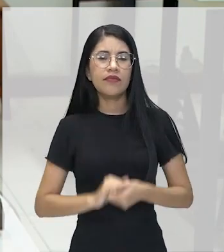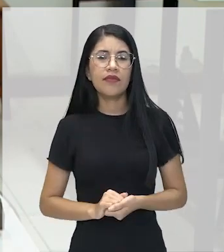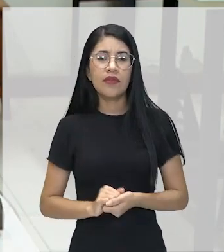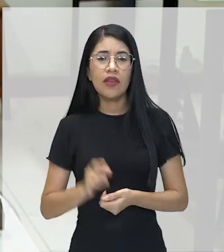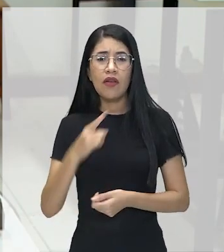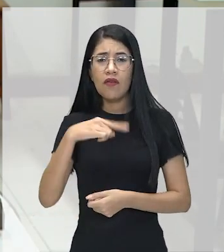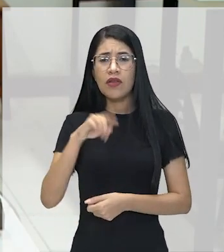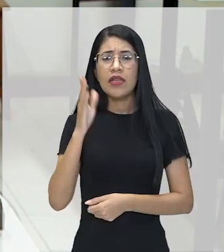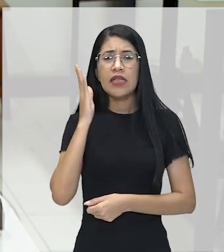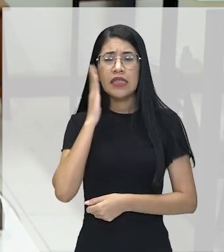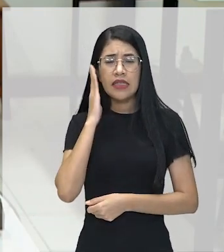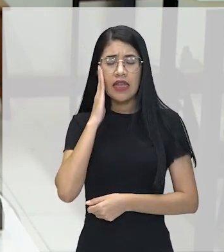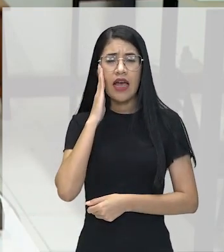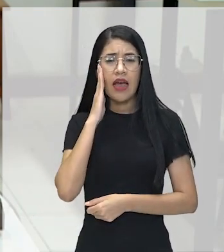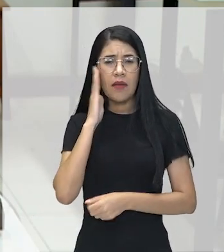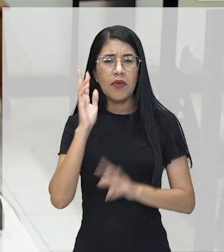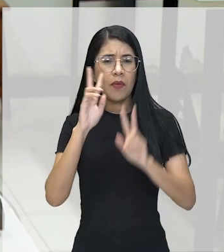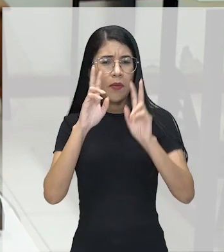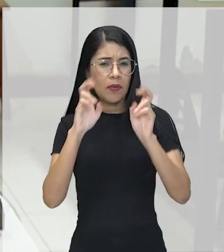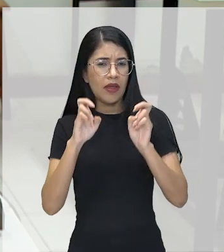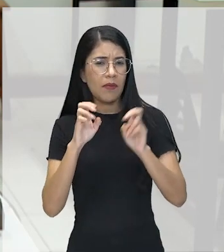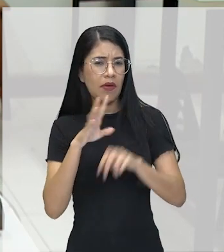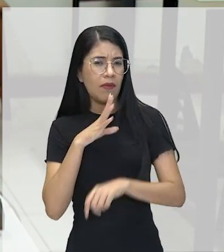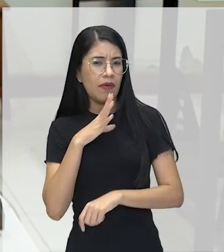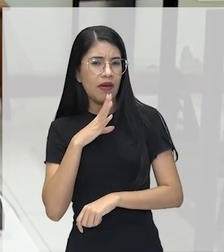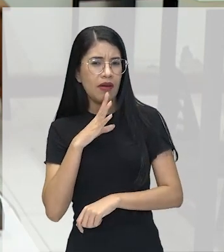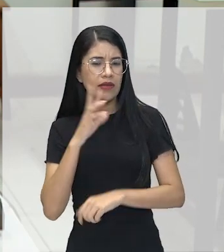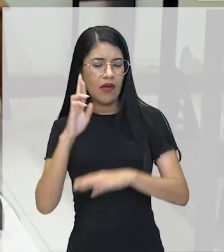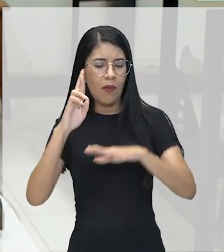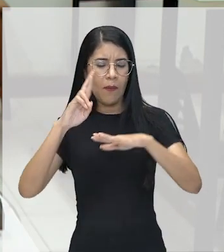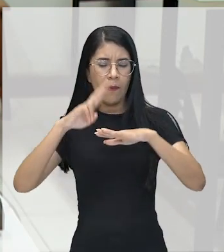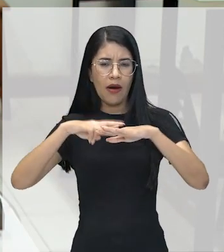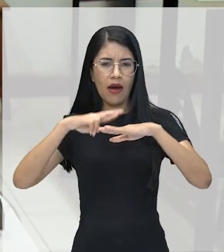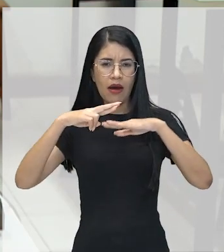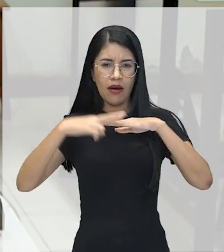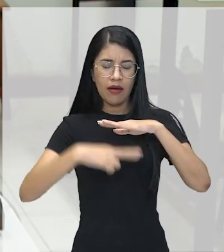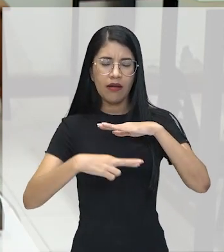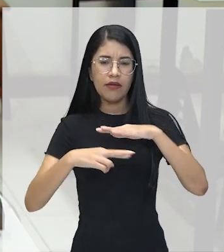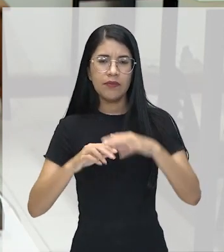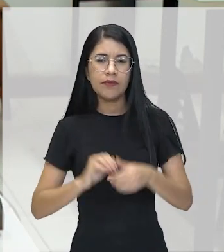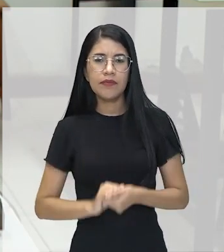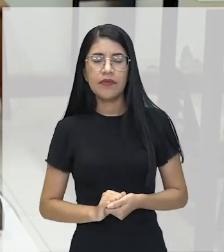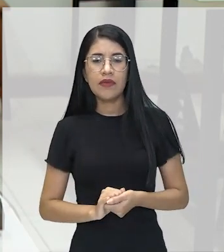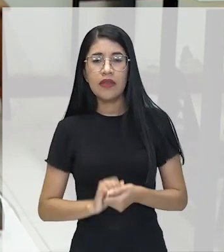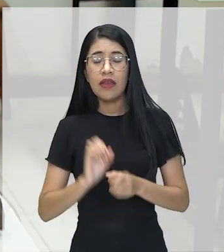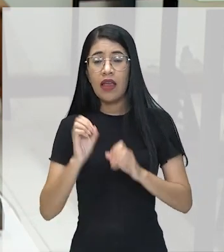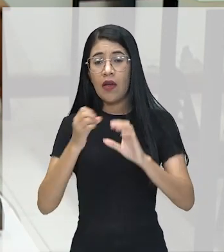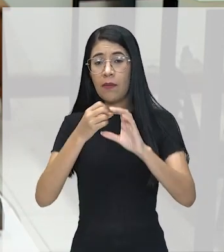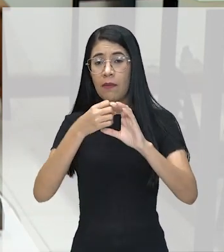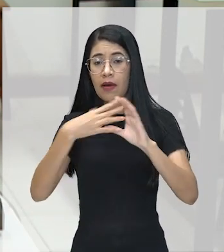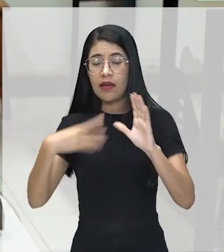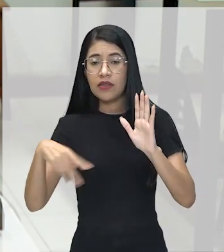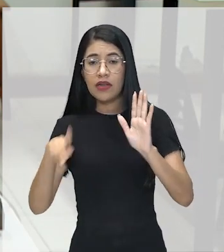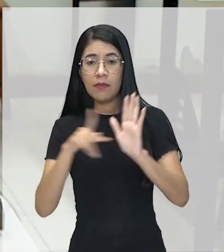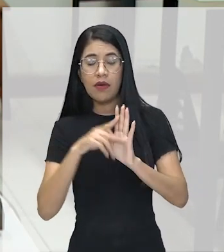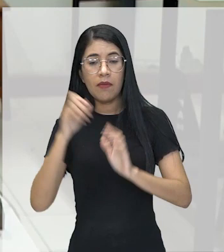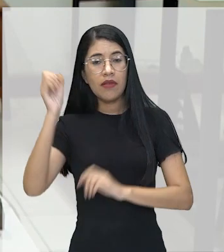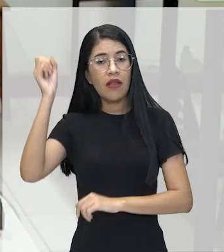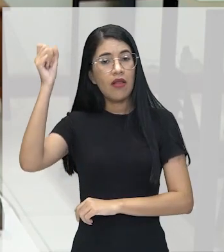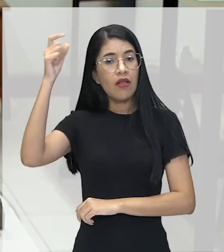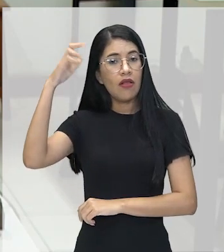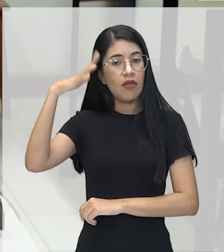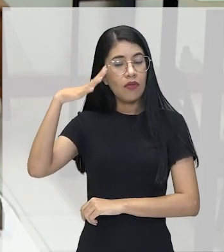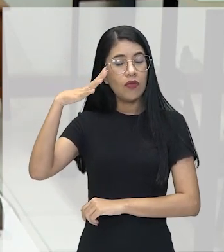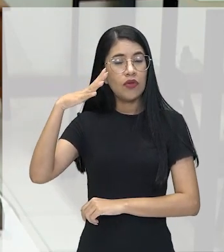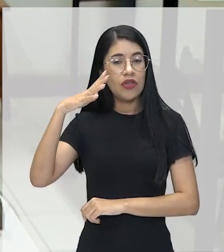sabe o que se trata a refração da luz? A refração da luz é a propriedade que a luz tem de